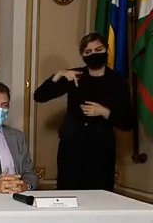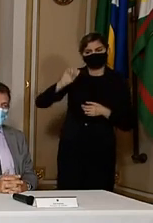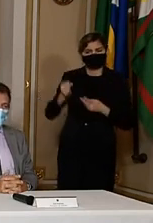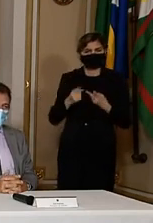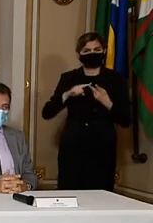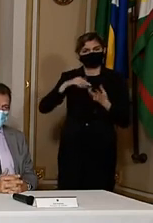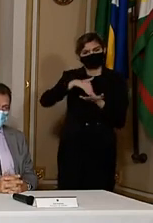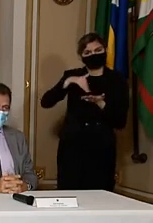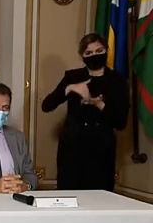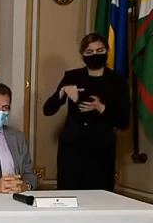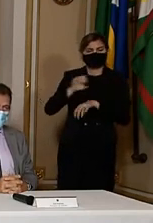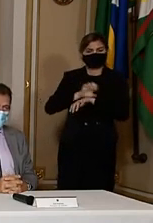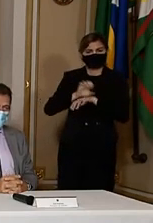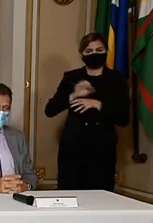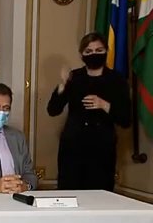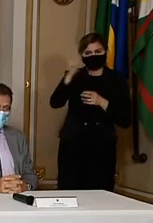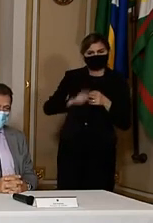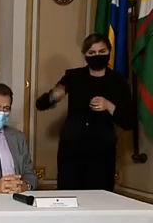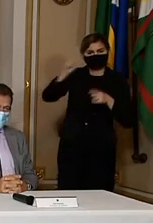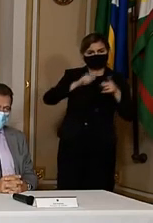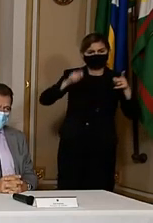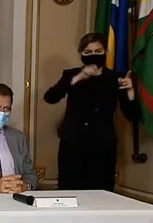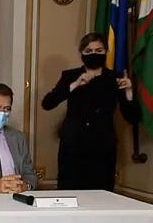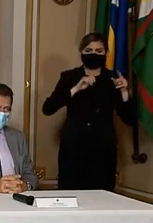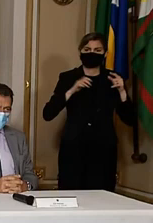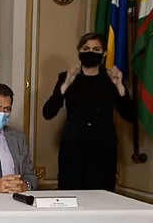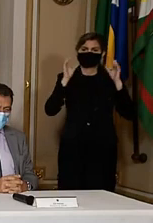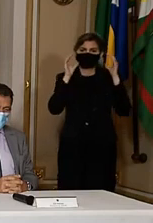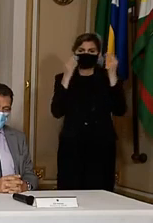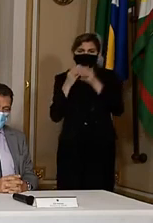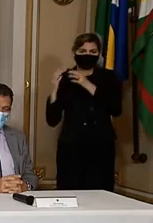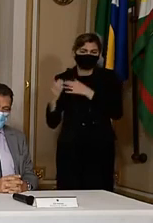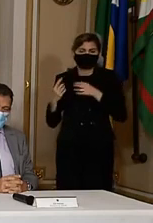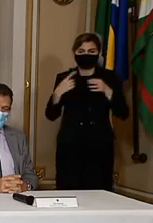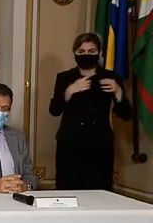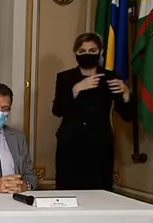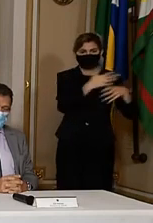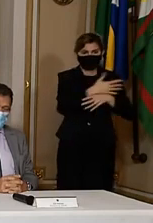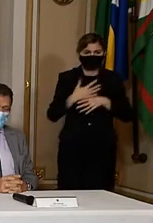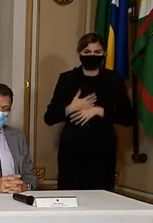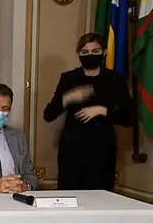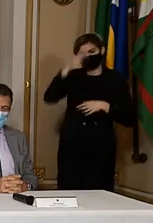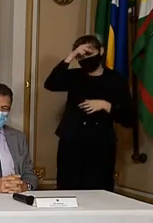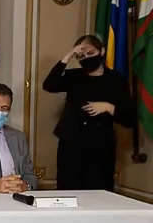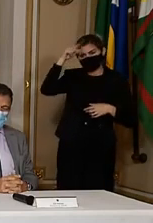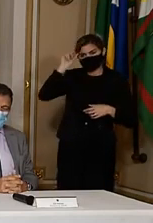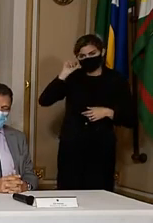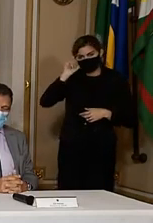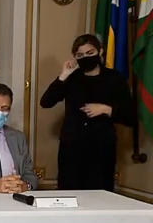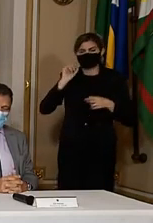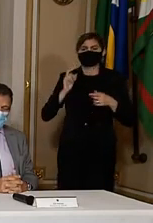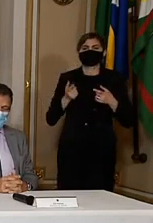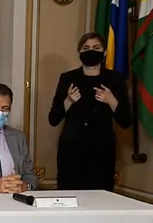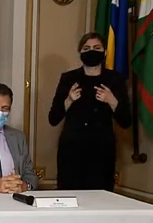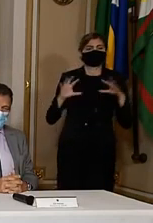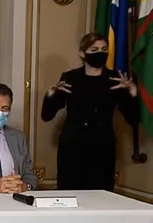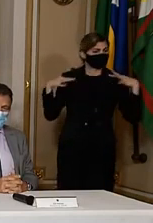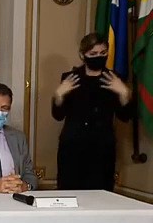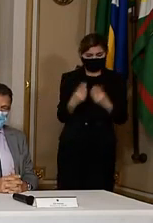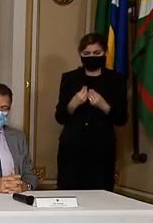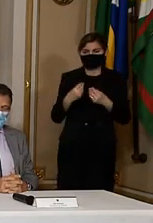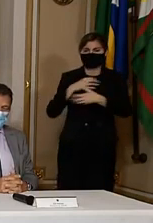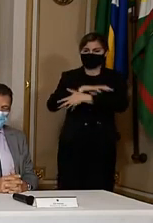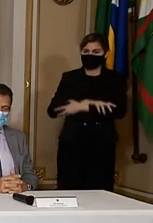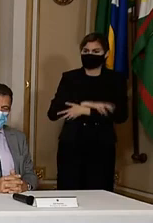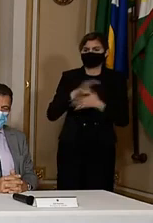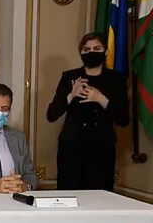secretaria do estado associações rurais municípios e organizações da sociedade civil por todo